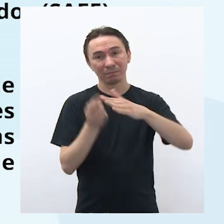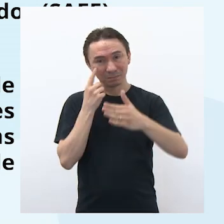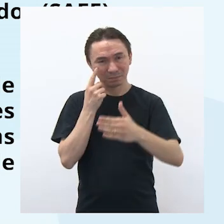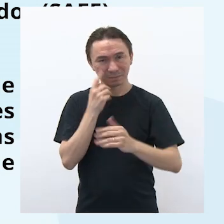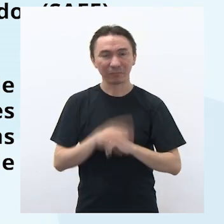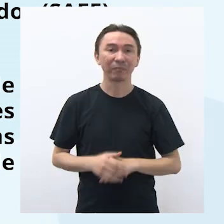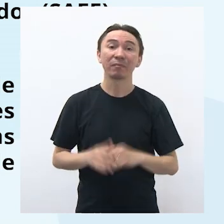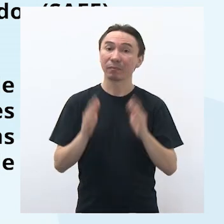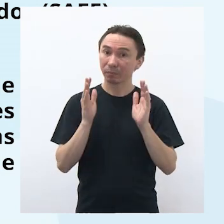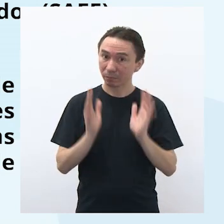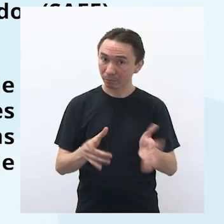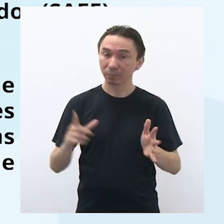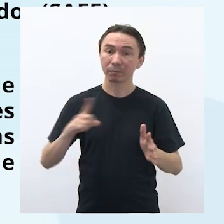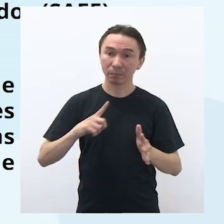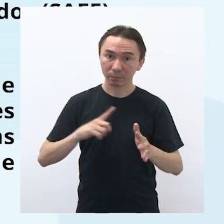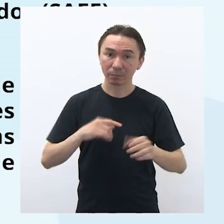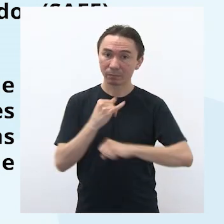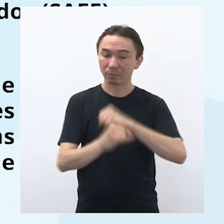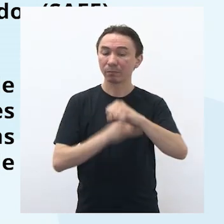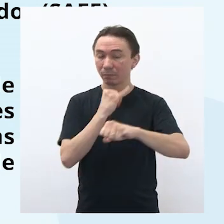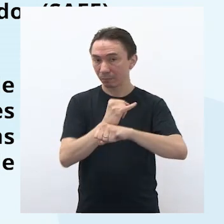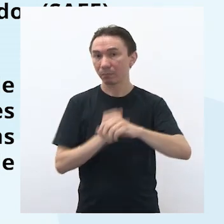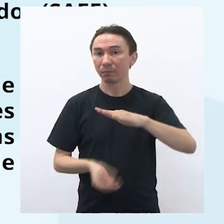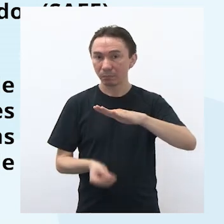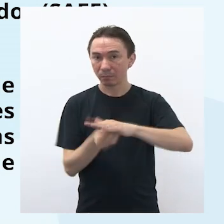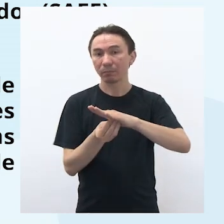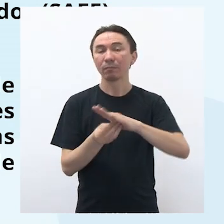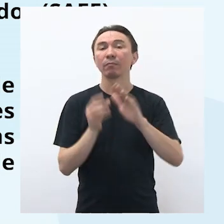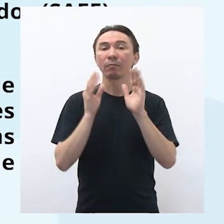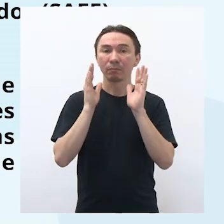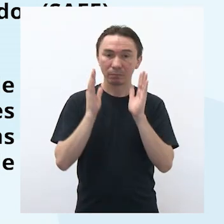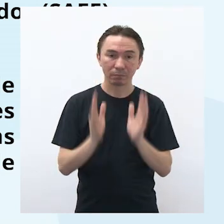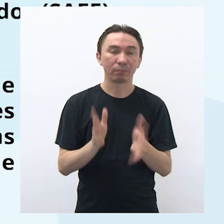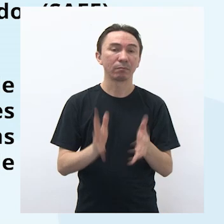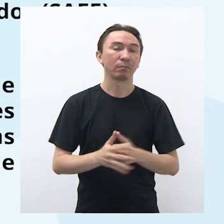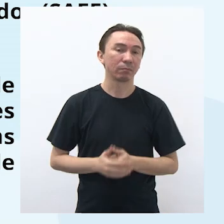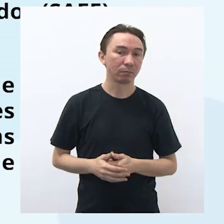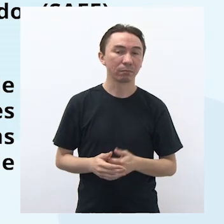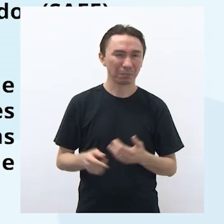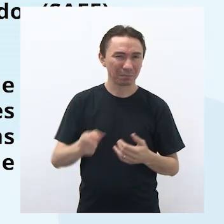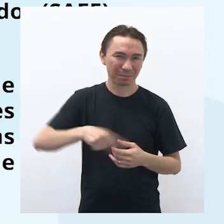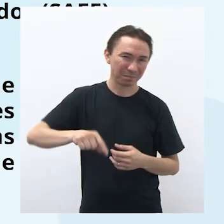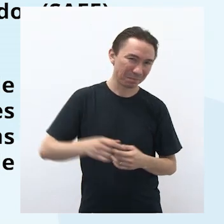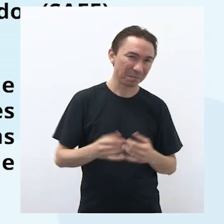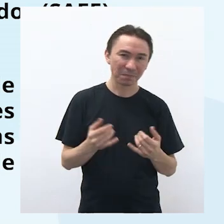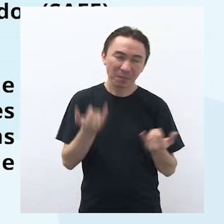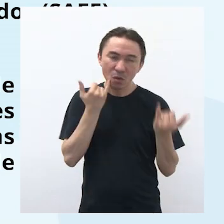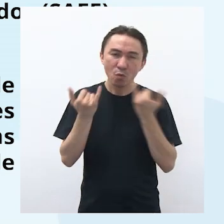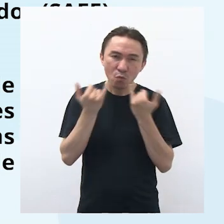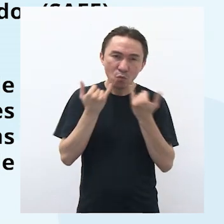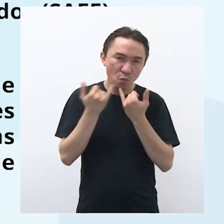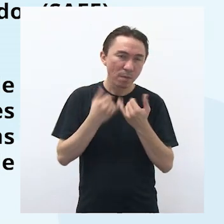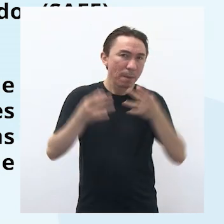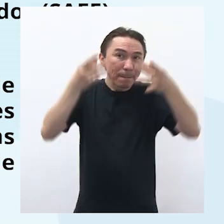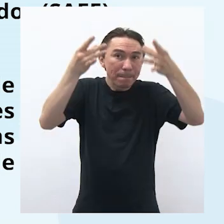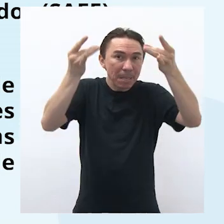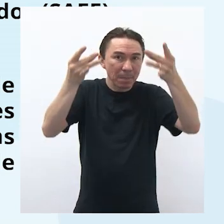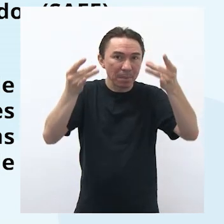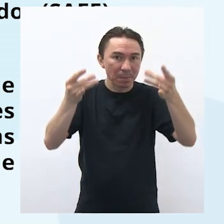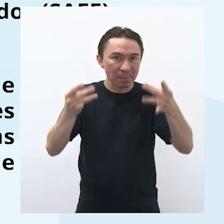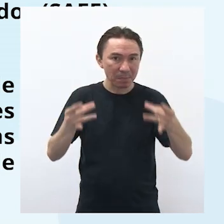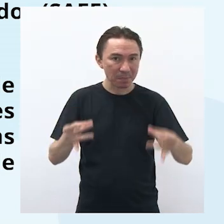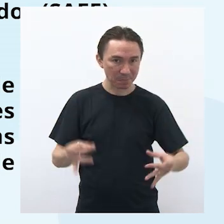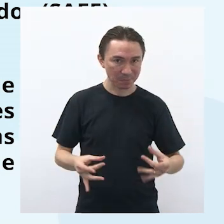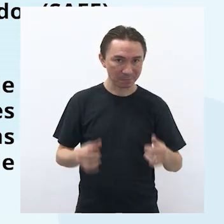já estão lá à disposição, para que a gente possa trazer essas informações com mais detalhes. No